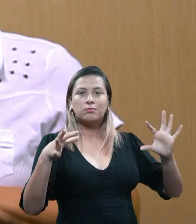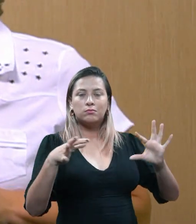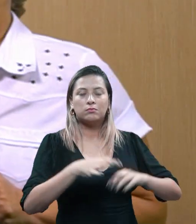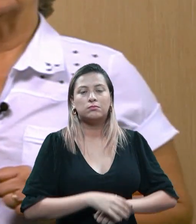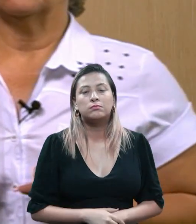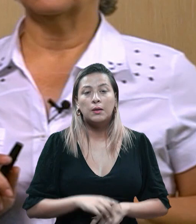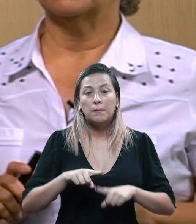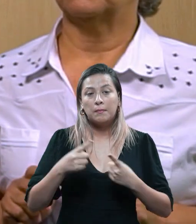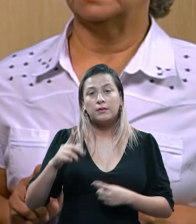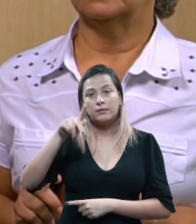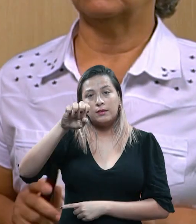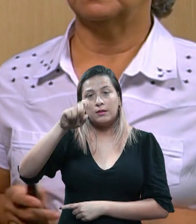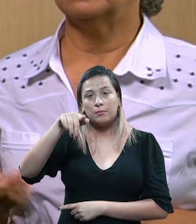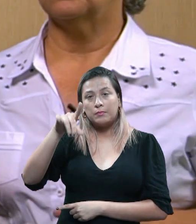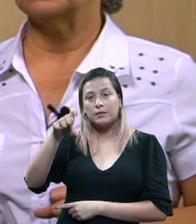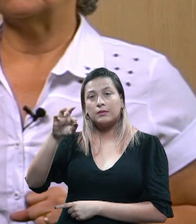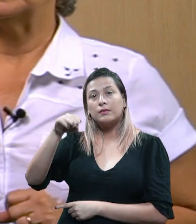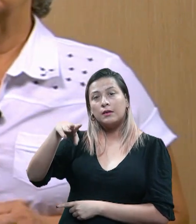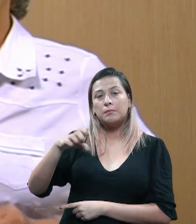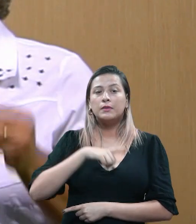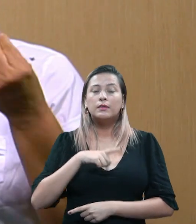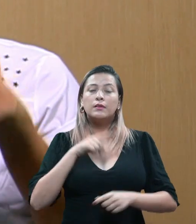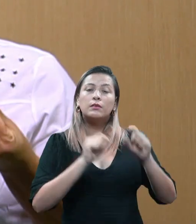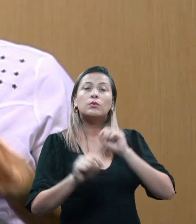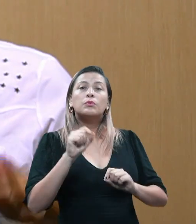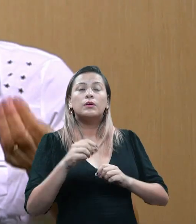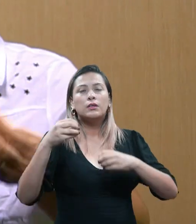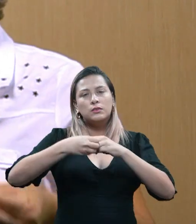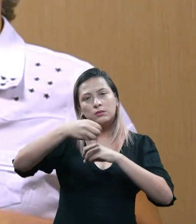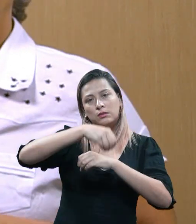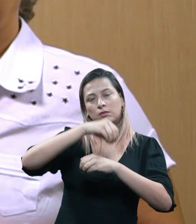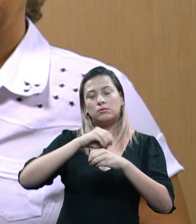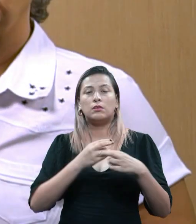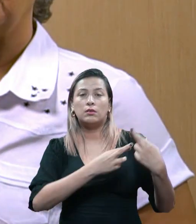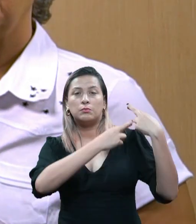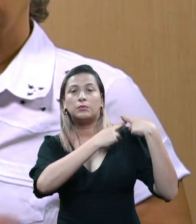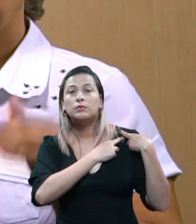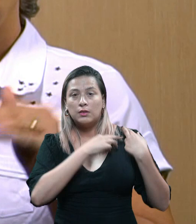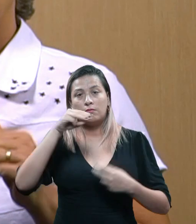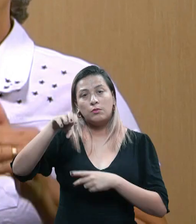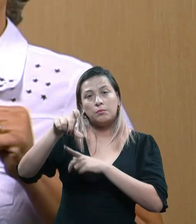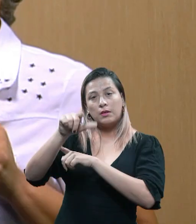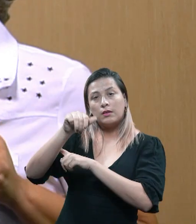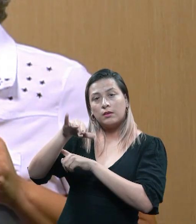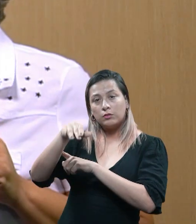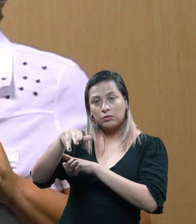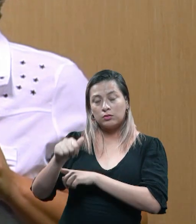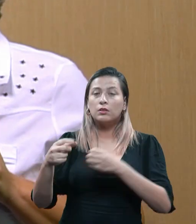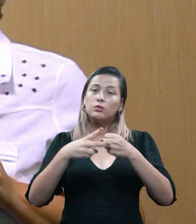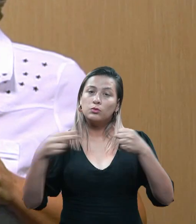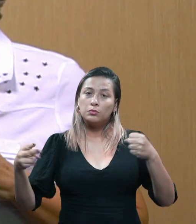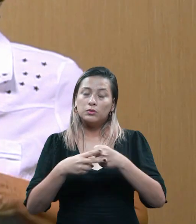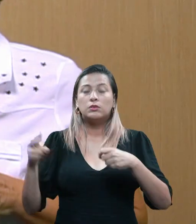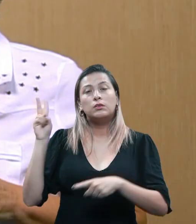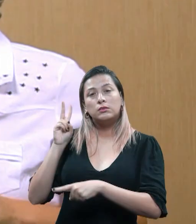Na epiderme nós encontramos ainda os melanócitos. São células responsáveis pela melanina, substância que protege contra os